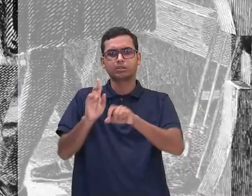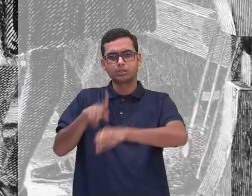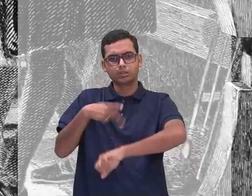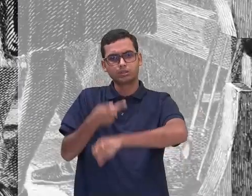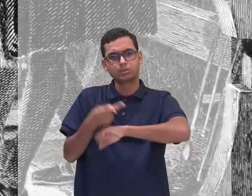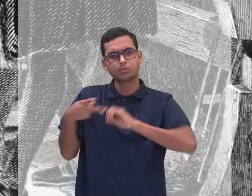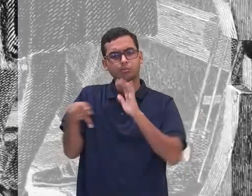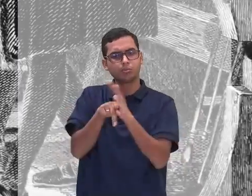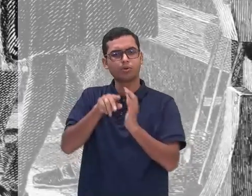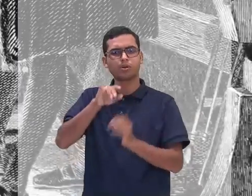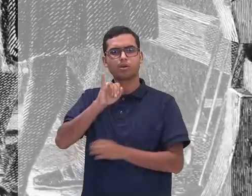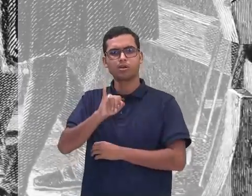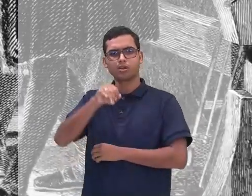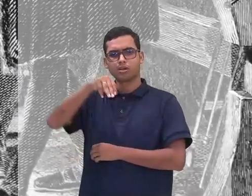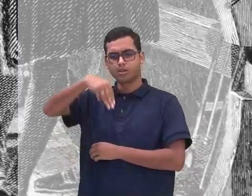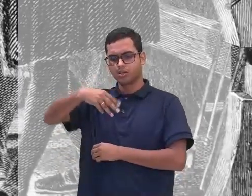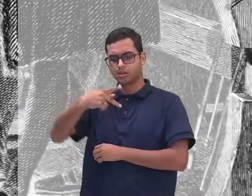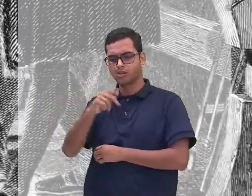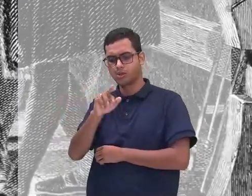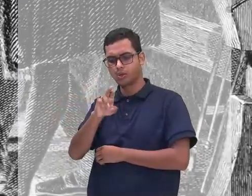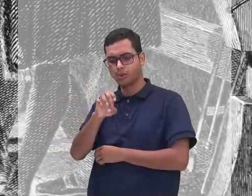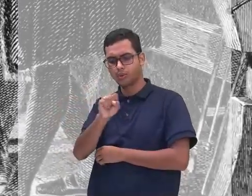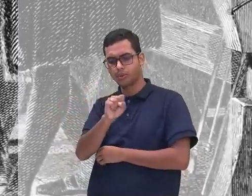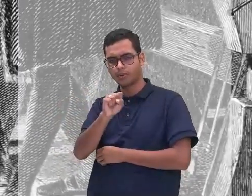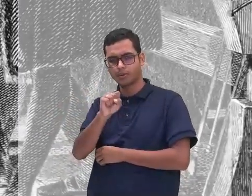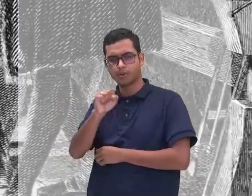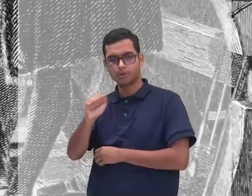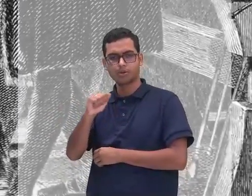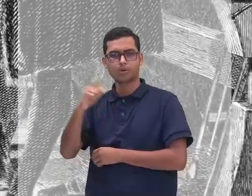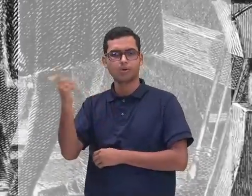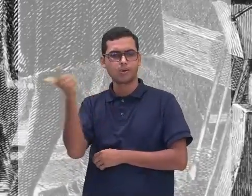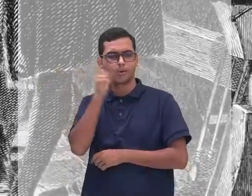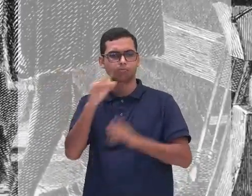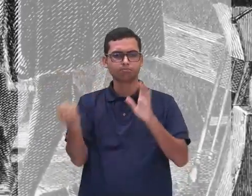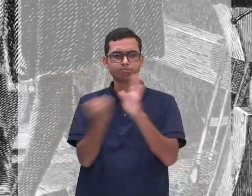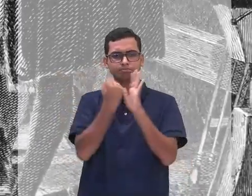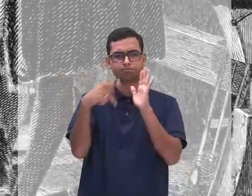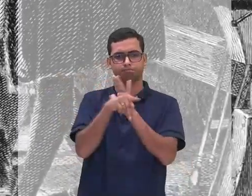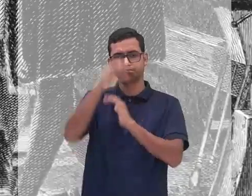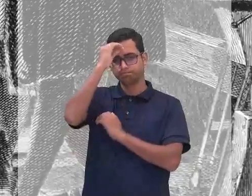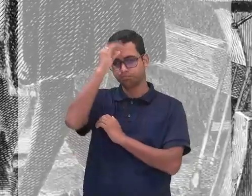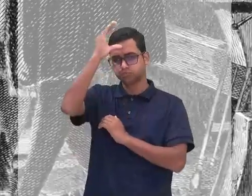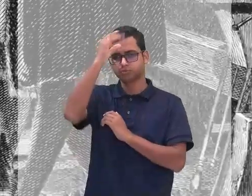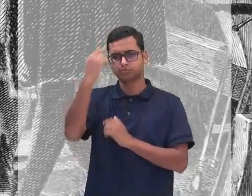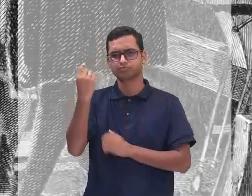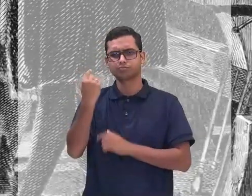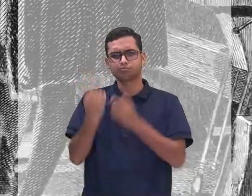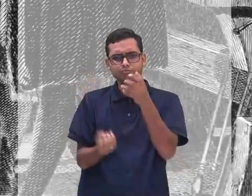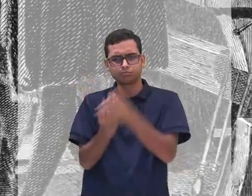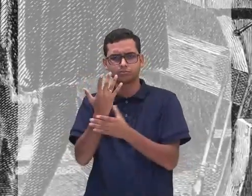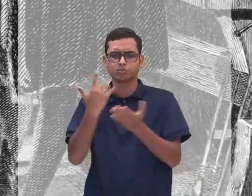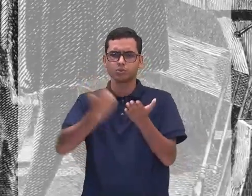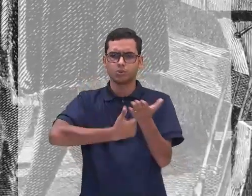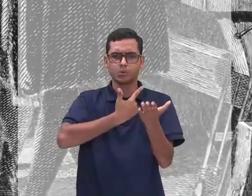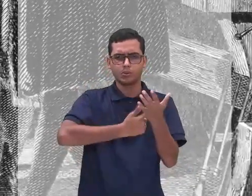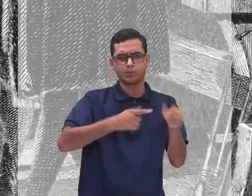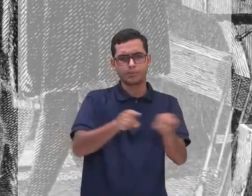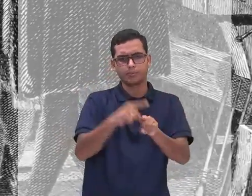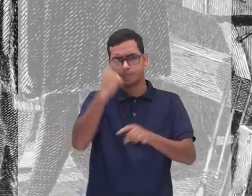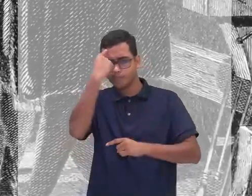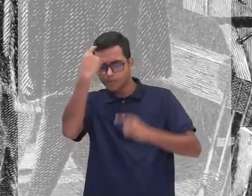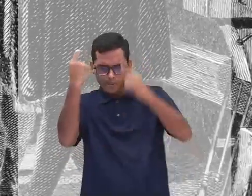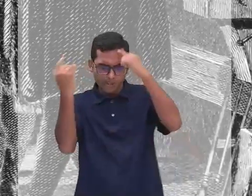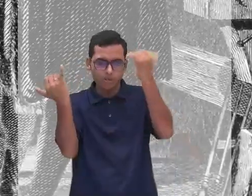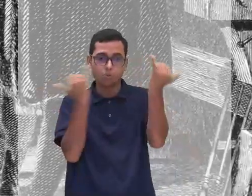Gutenberg democratizou o conhecimento, multiplicando livros e ideias. A informação antes restrita a